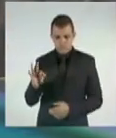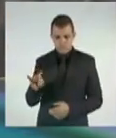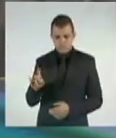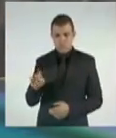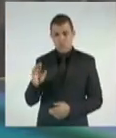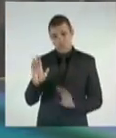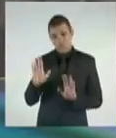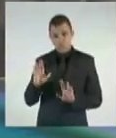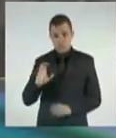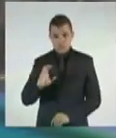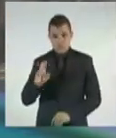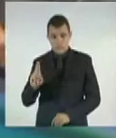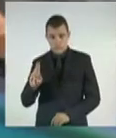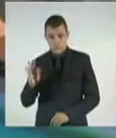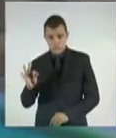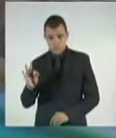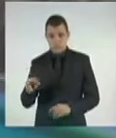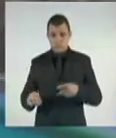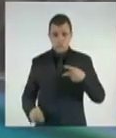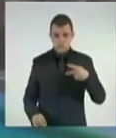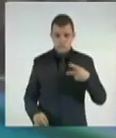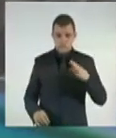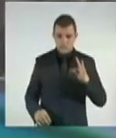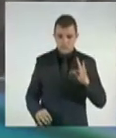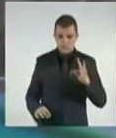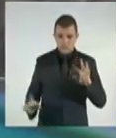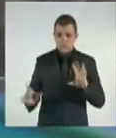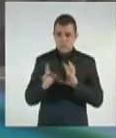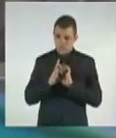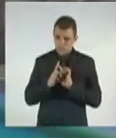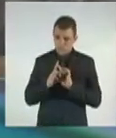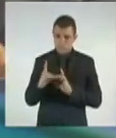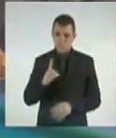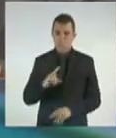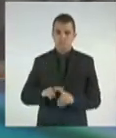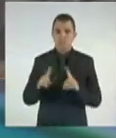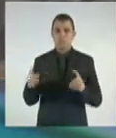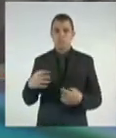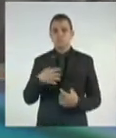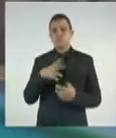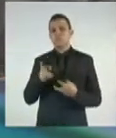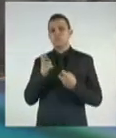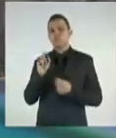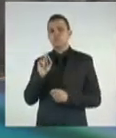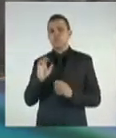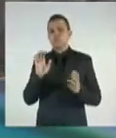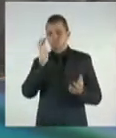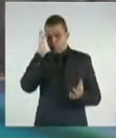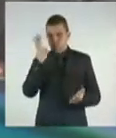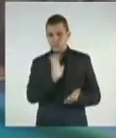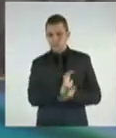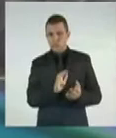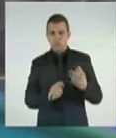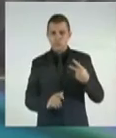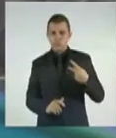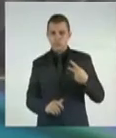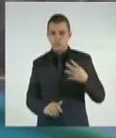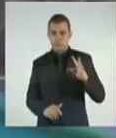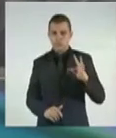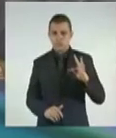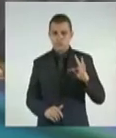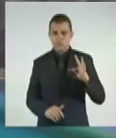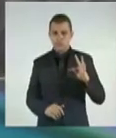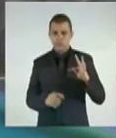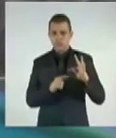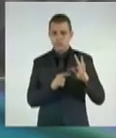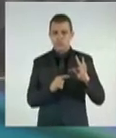PT, que se sentiu que estava o pessoal do PT meio frio, meio... Talvez essa questão toda